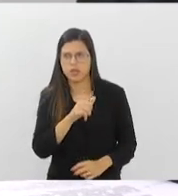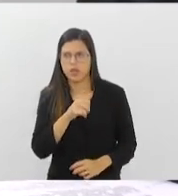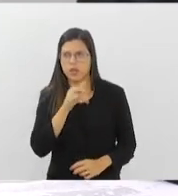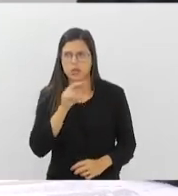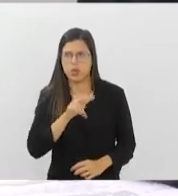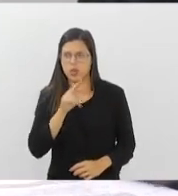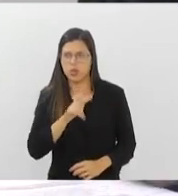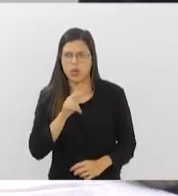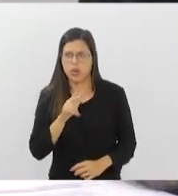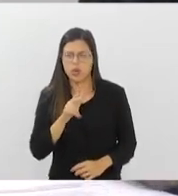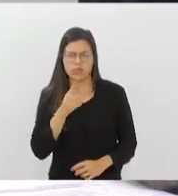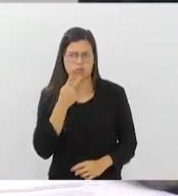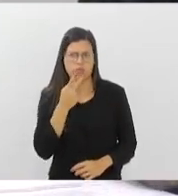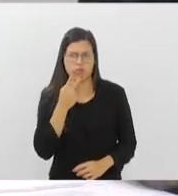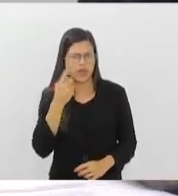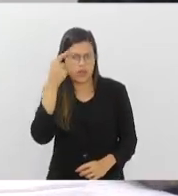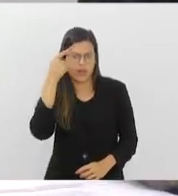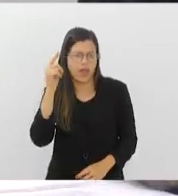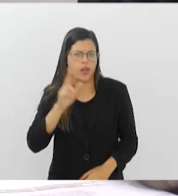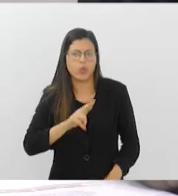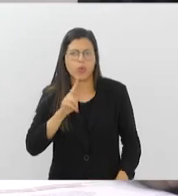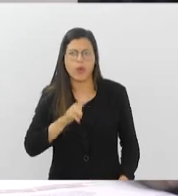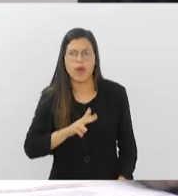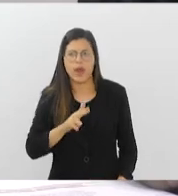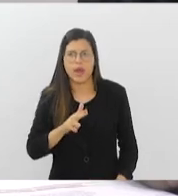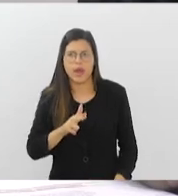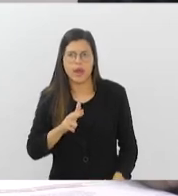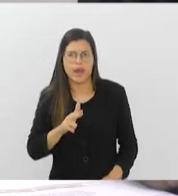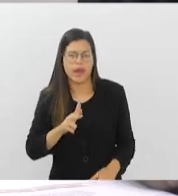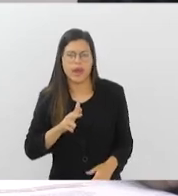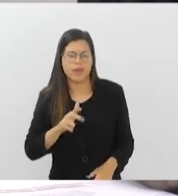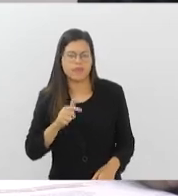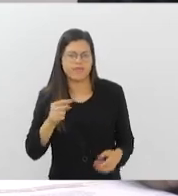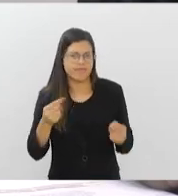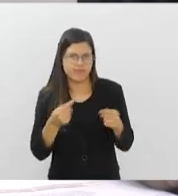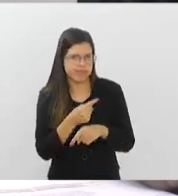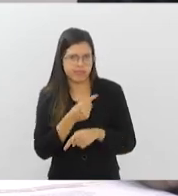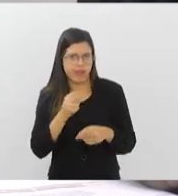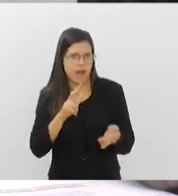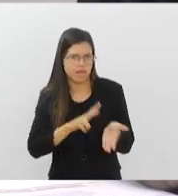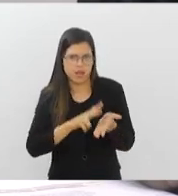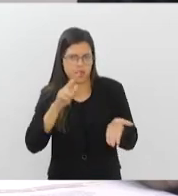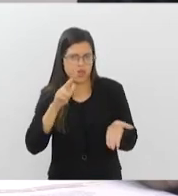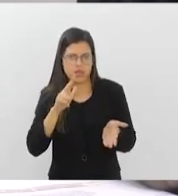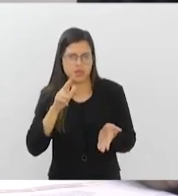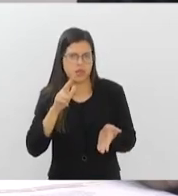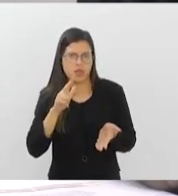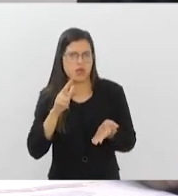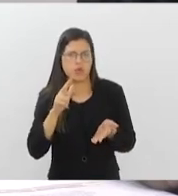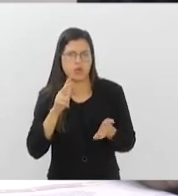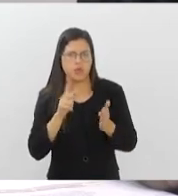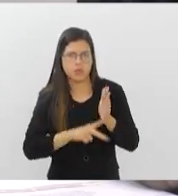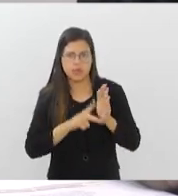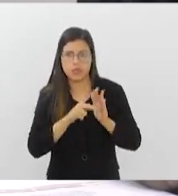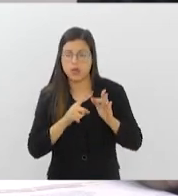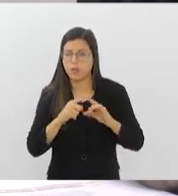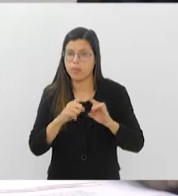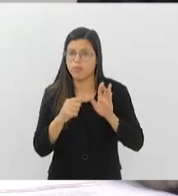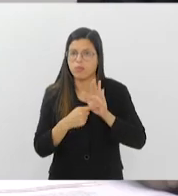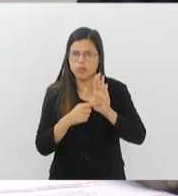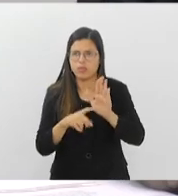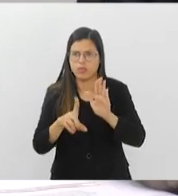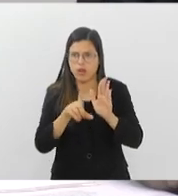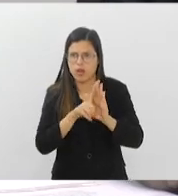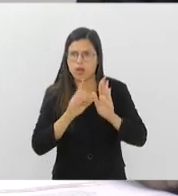que a ideia não é invalidar o projeto, é modificar a lei que já fala isso, mas o deputado